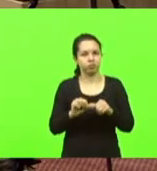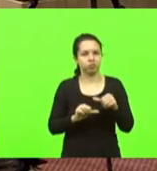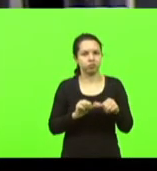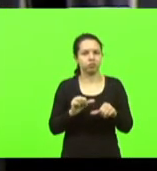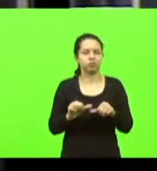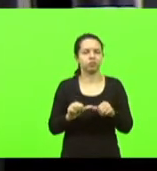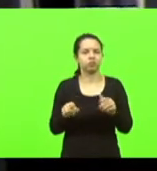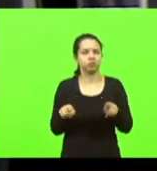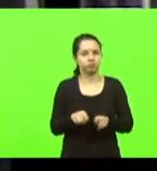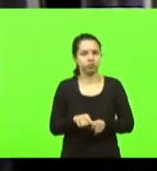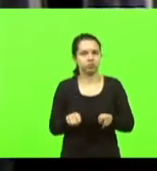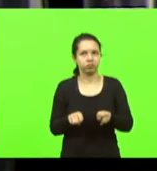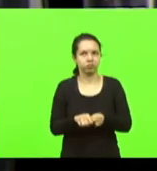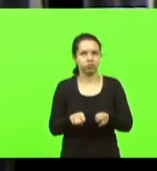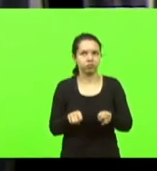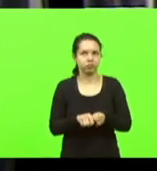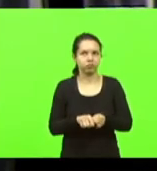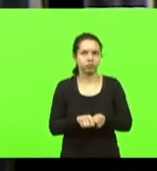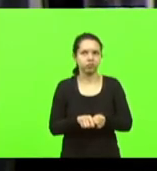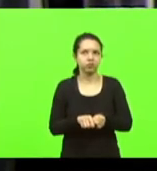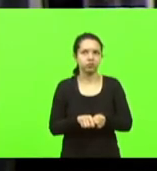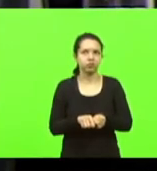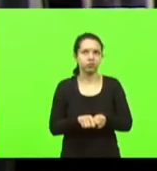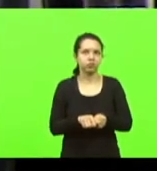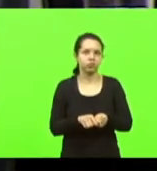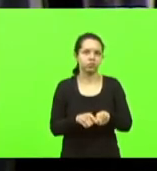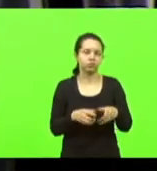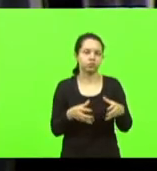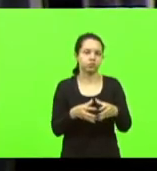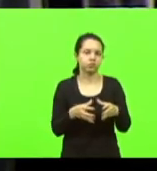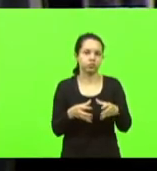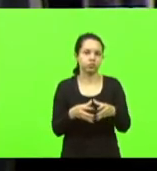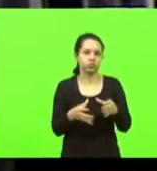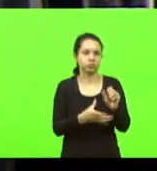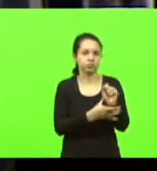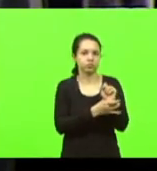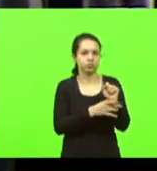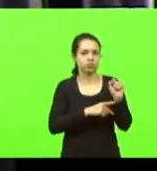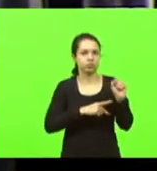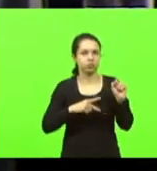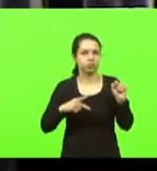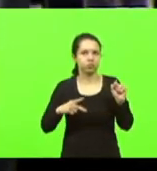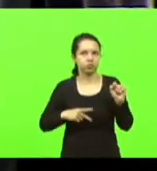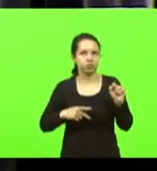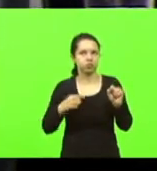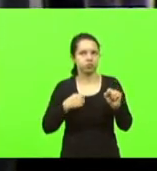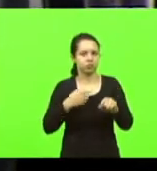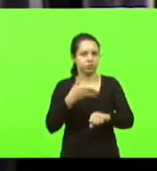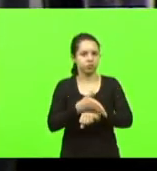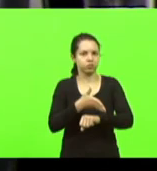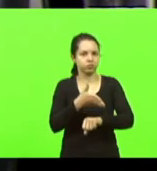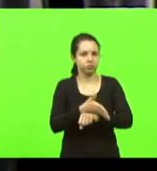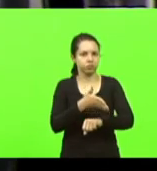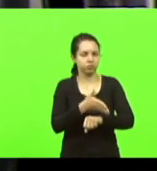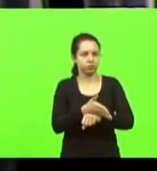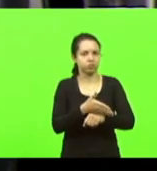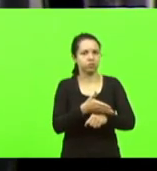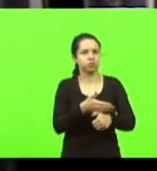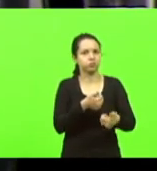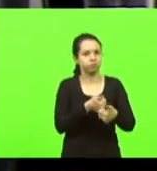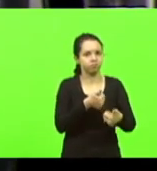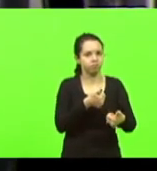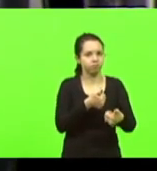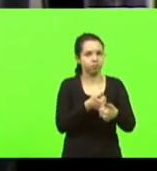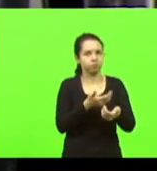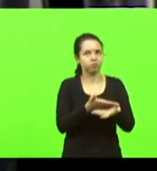na na categoria da segurança pública no qual tive o envolvimento muito mais próximo com eles